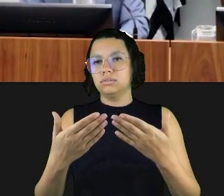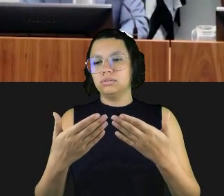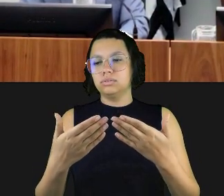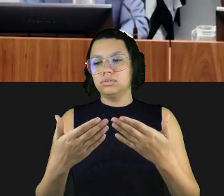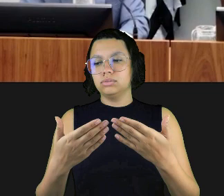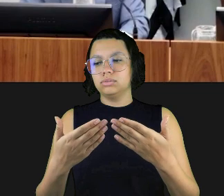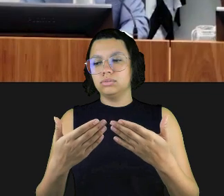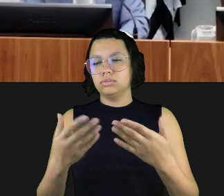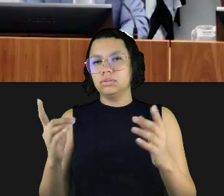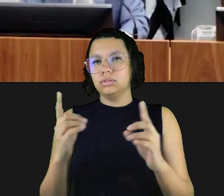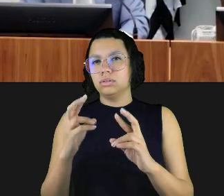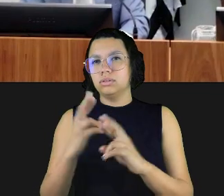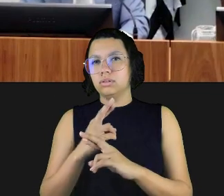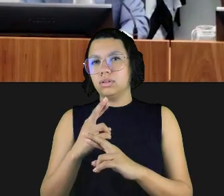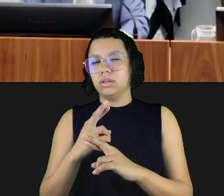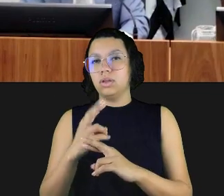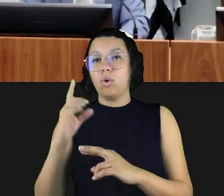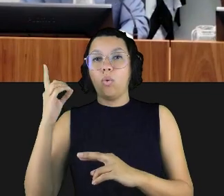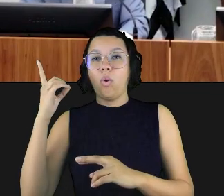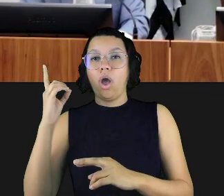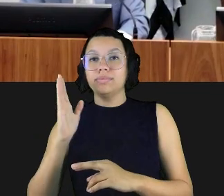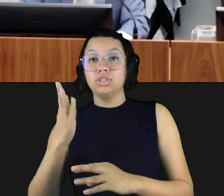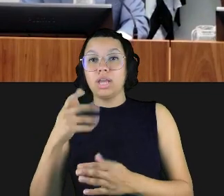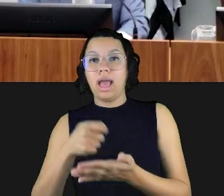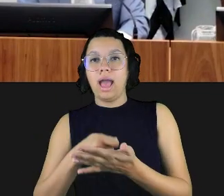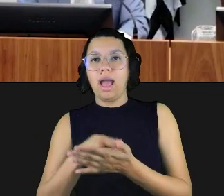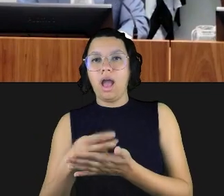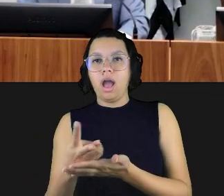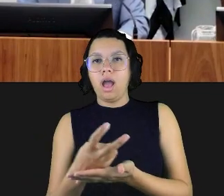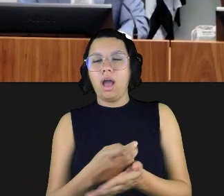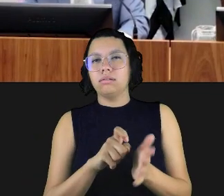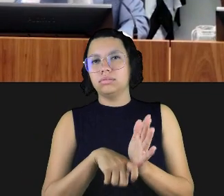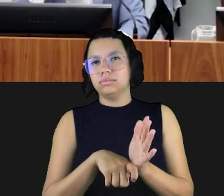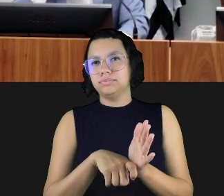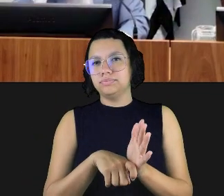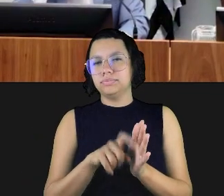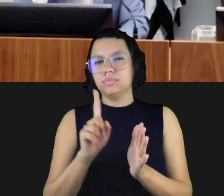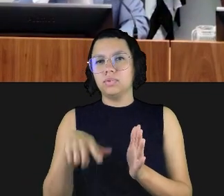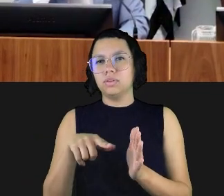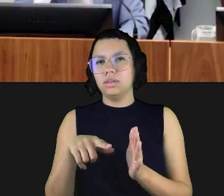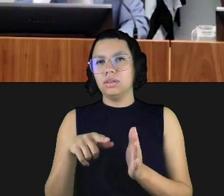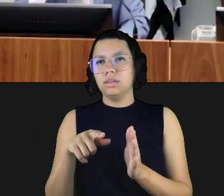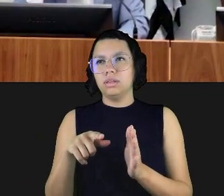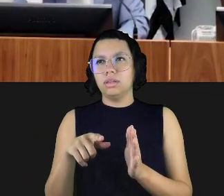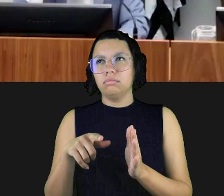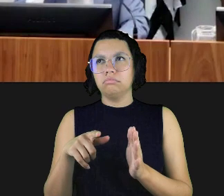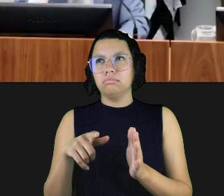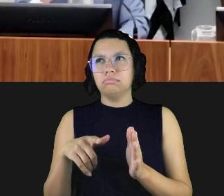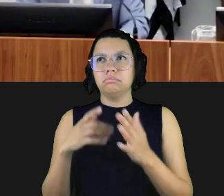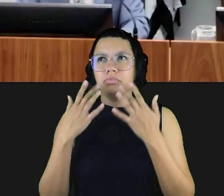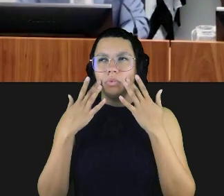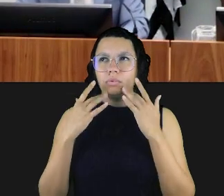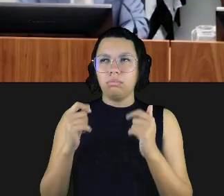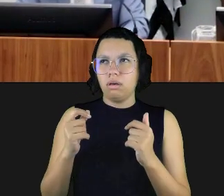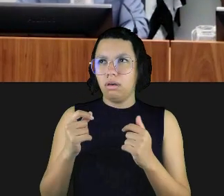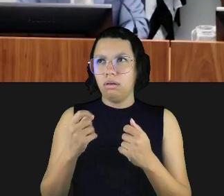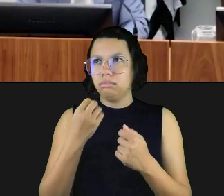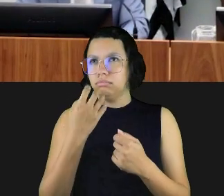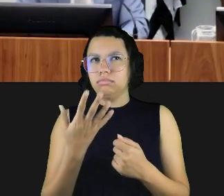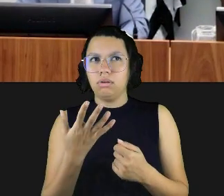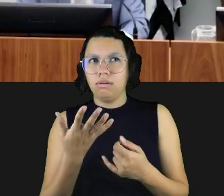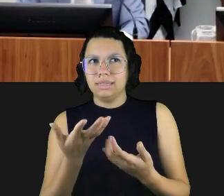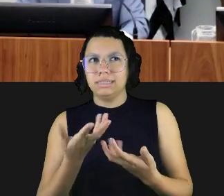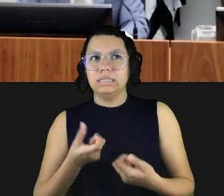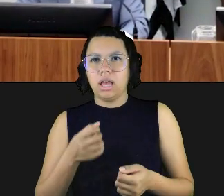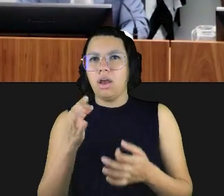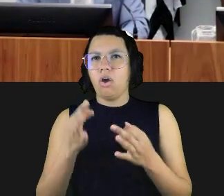execução, seria razoável, seria correto aplicar as mesmas normas